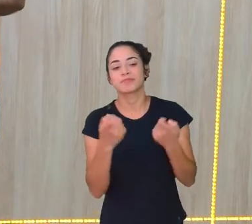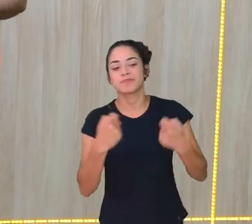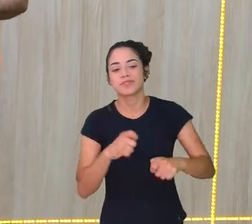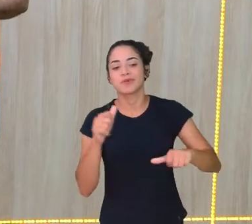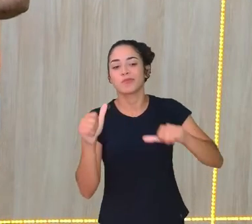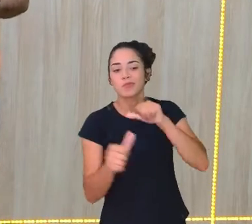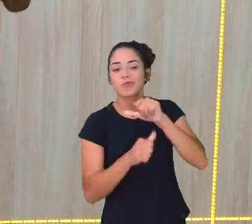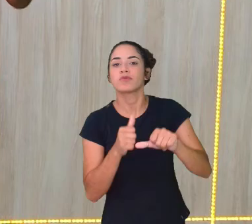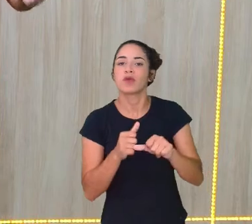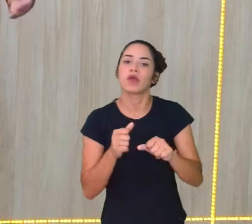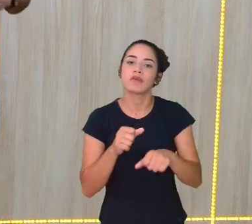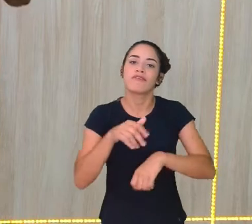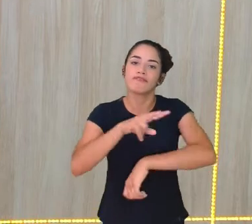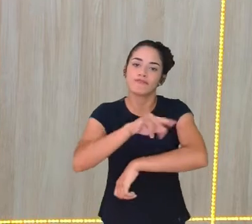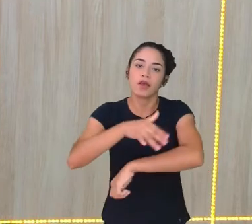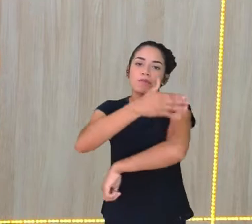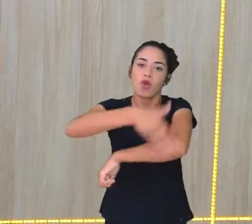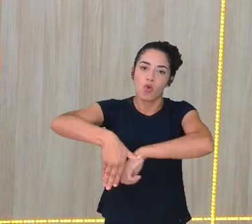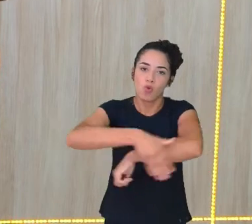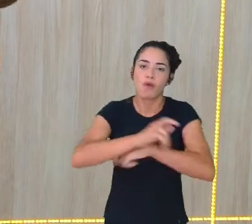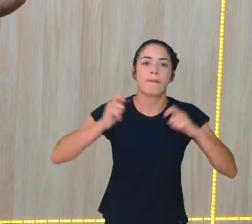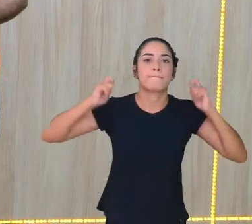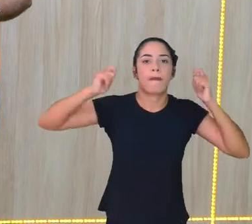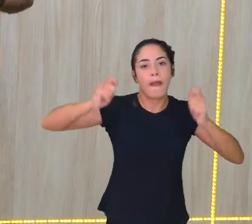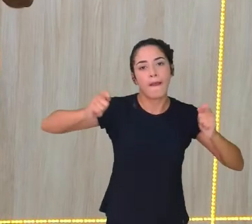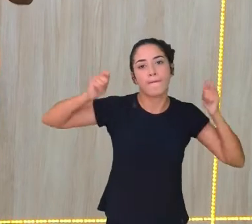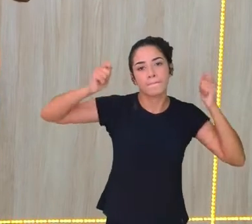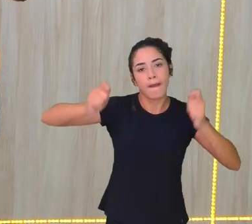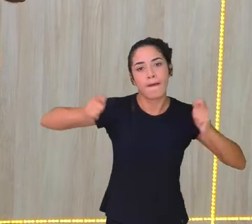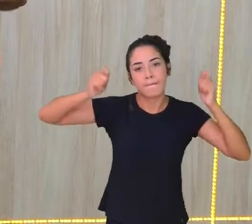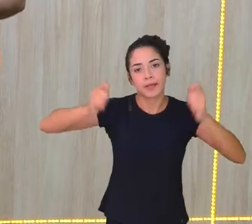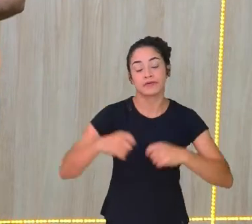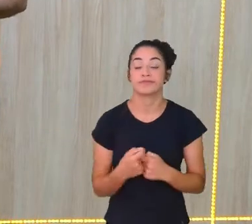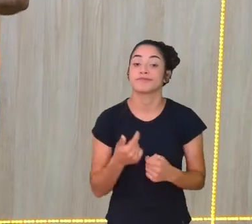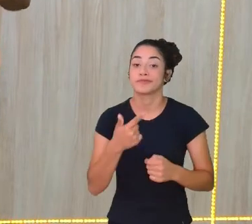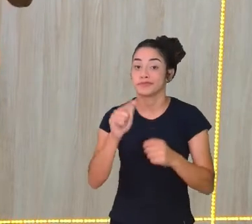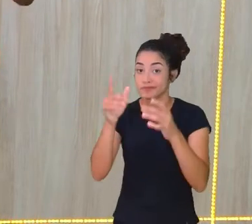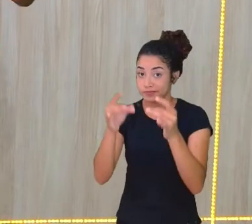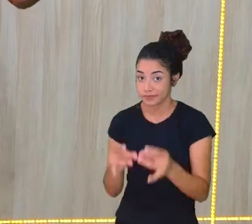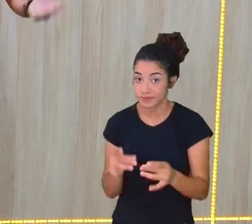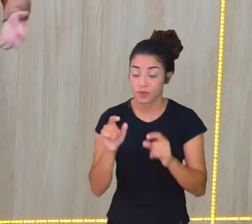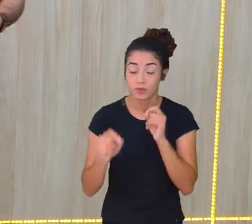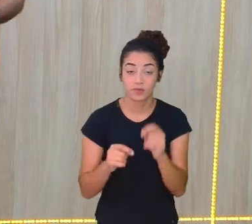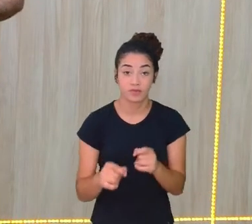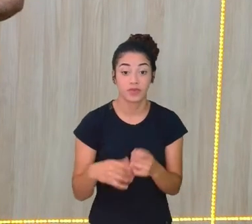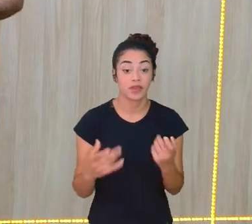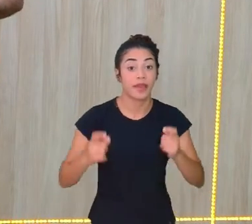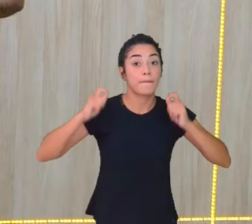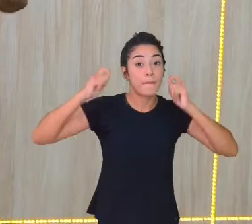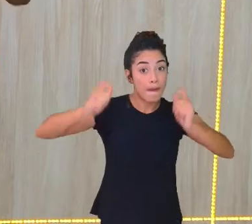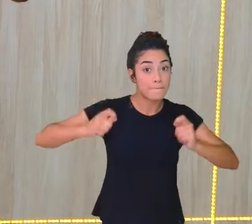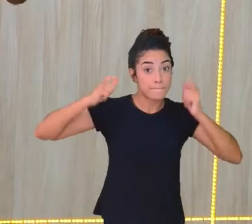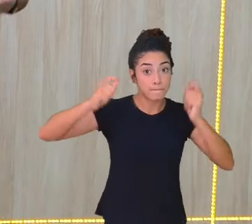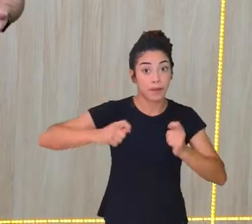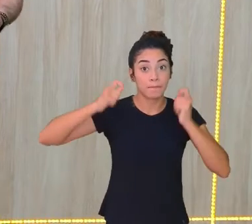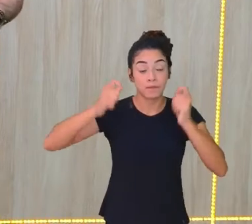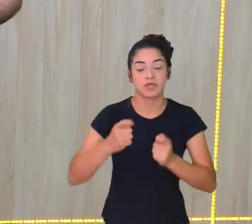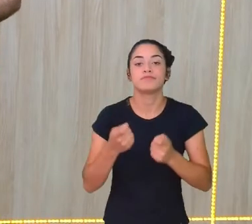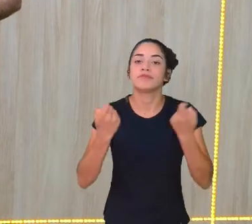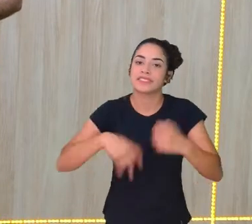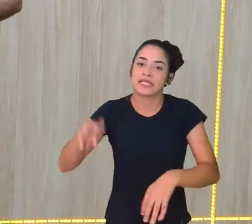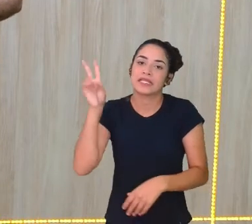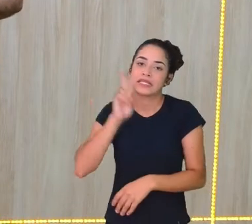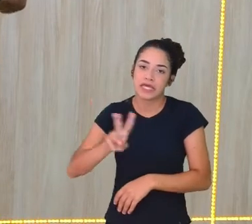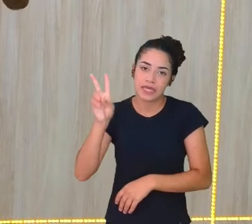para as ruas, né? Então é manifestar-se, né? Detalhe, né? E essas manifestações, vale